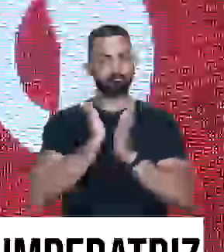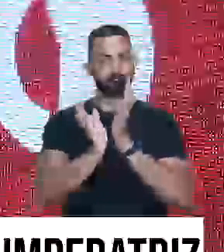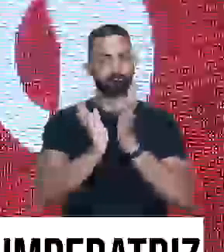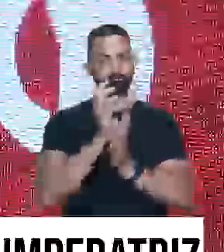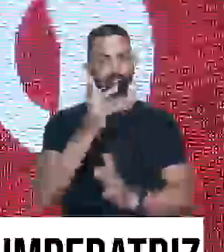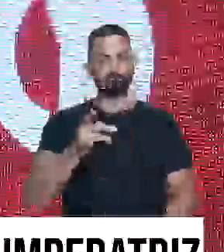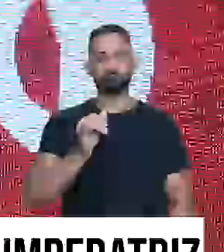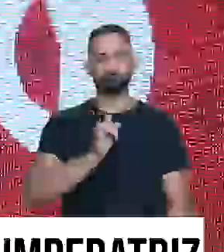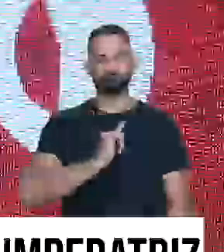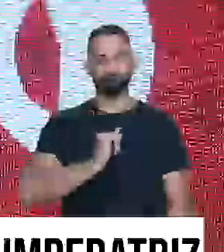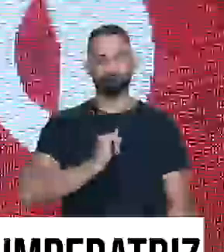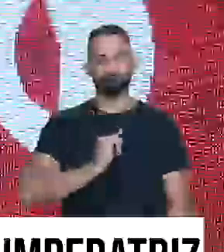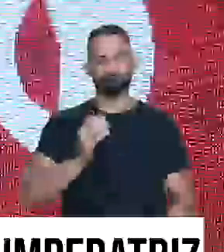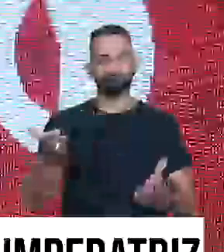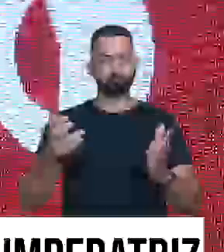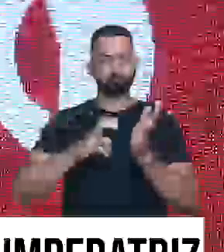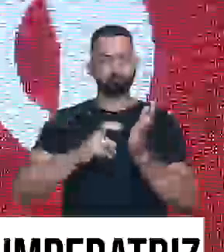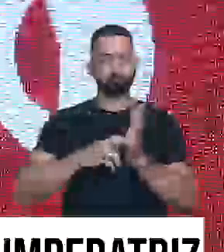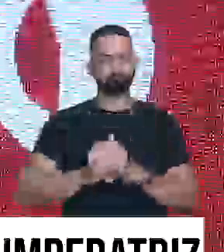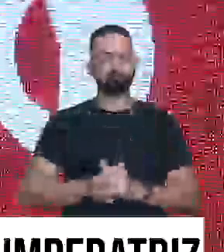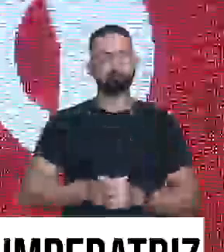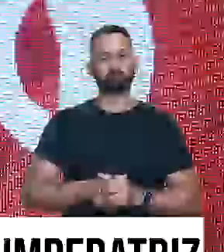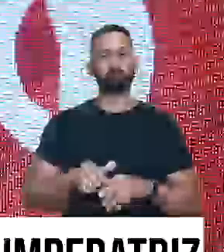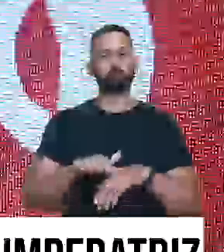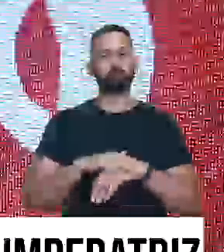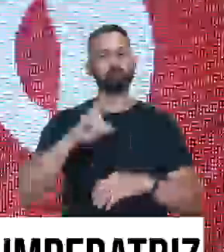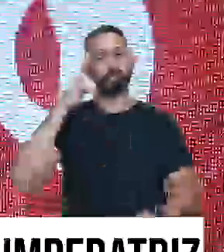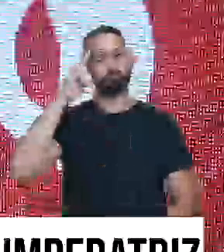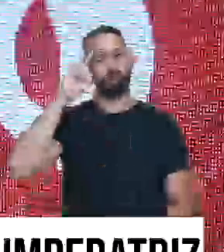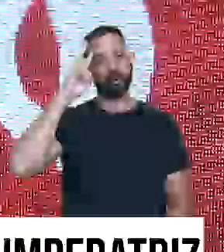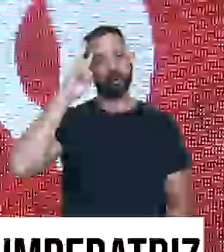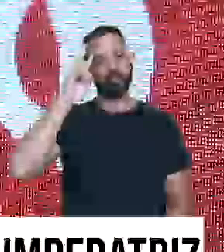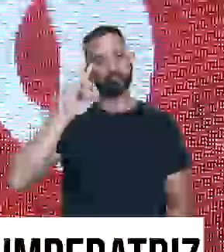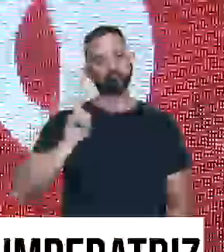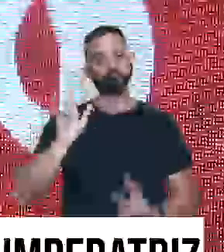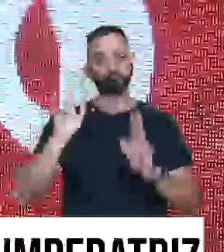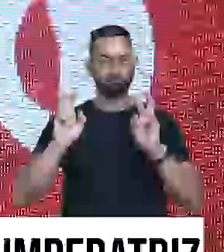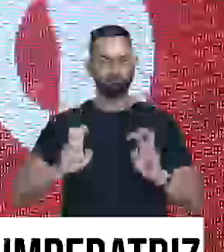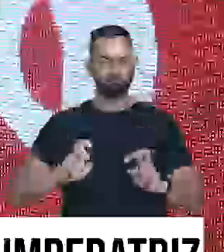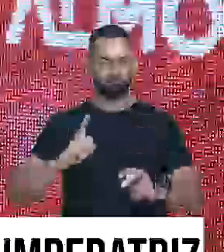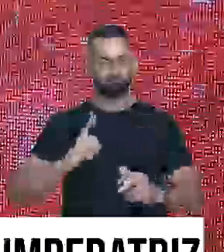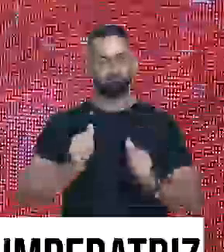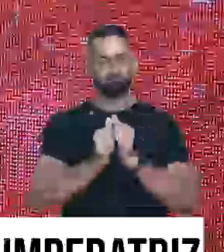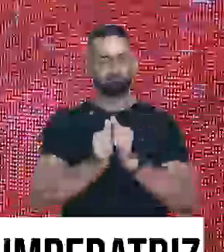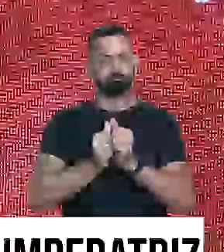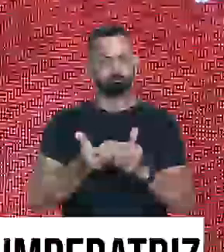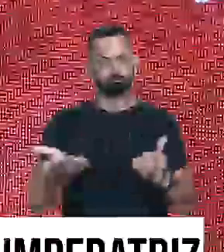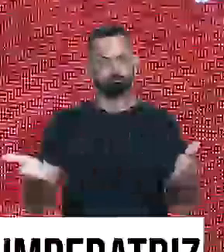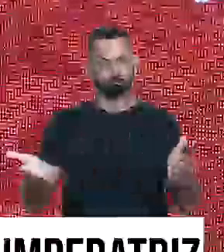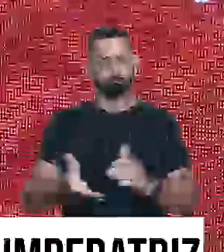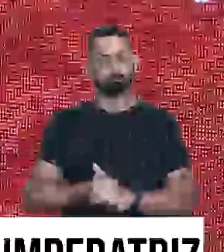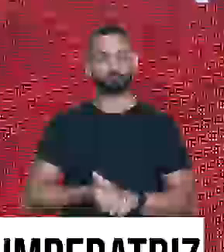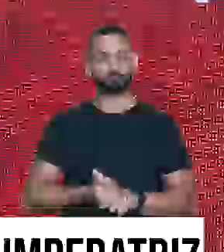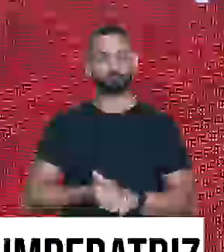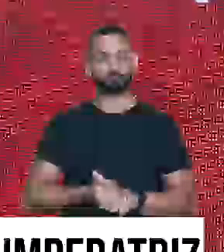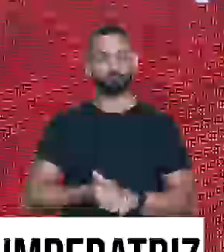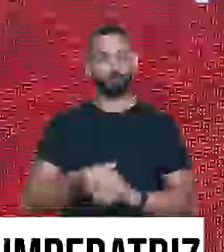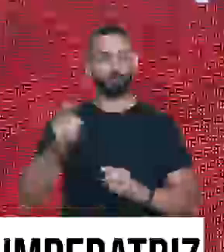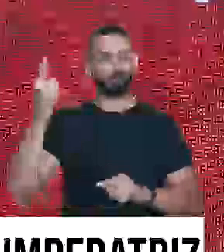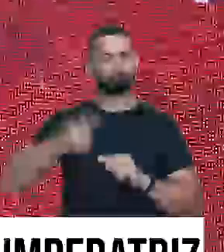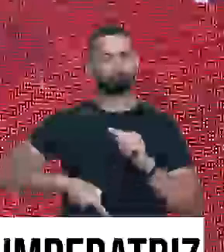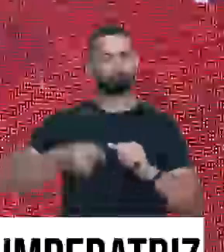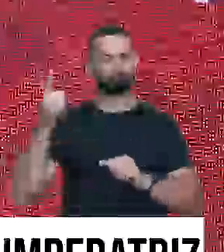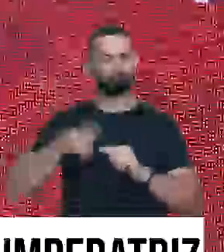fiscalização no calçadão de Imperatriz nesta manhã. Vou falar com a Valéria Cristina sobre esse assunto, está aqui com a gente. Bom, Valéria,